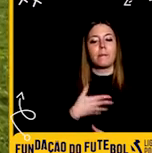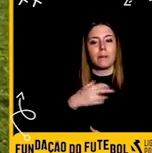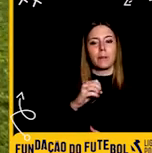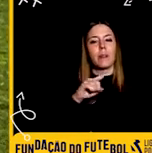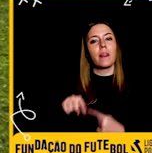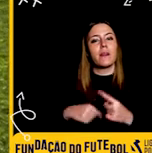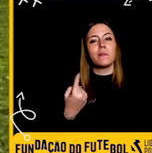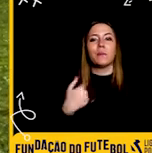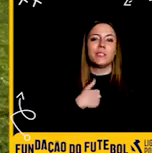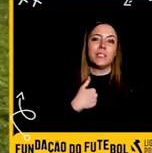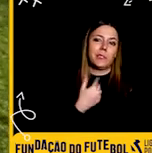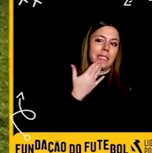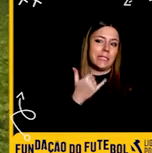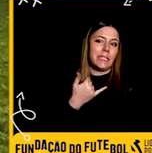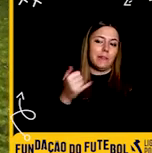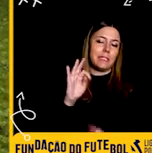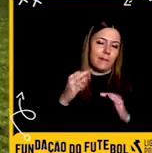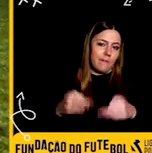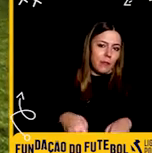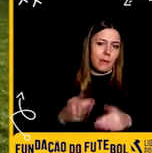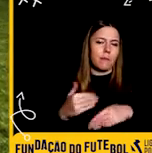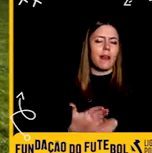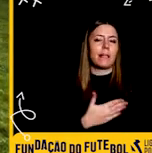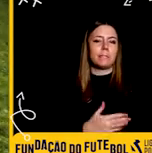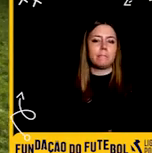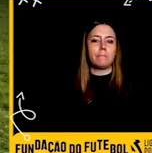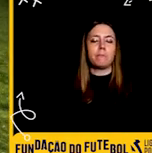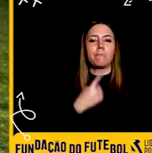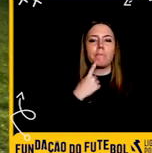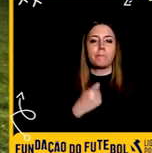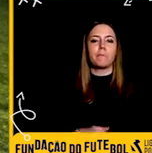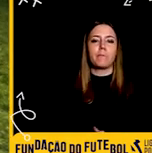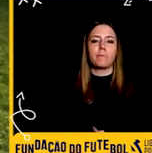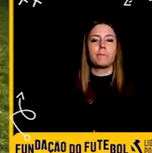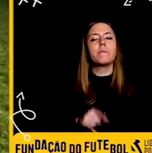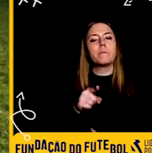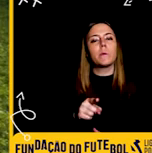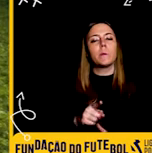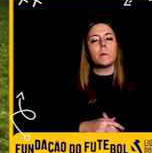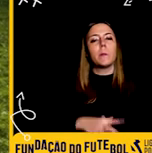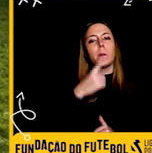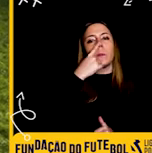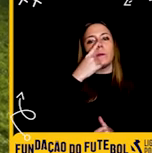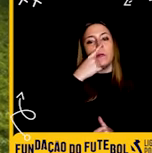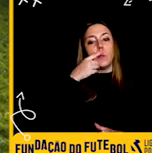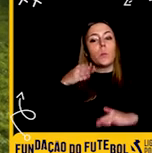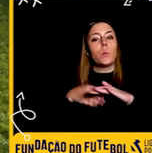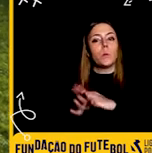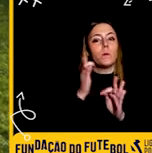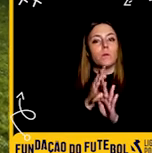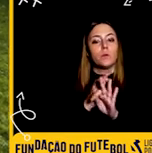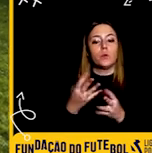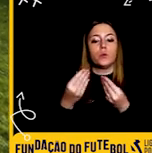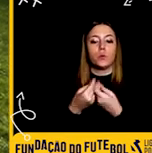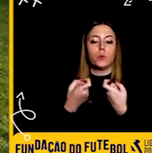Pedro, depois eu vou fazer a minha tentativa e termina. Claro. Antes de mais, perguntar-te, tu preferias festejar um